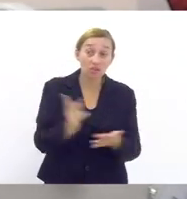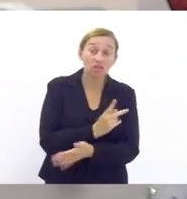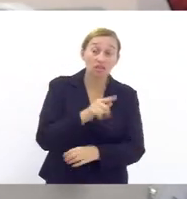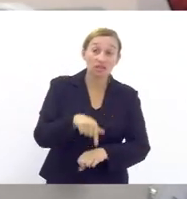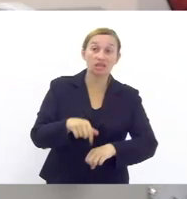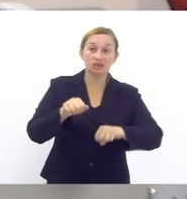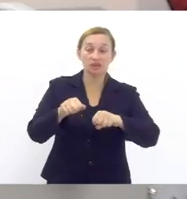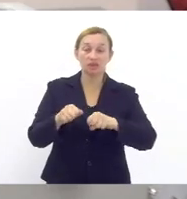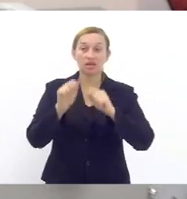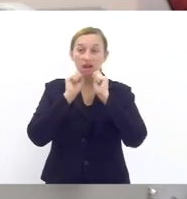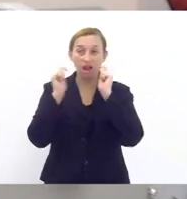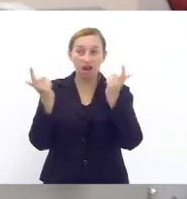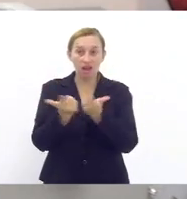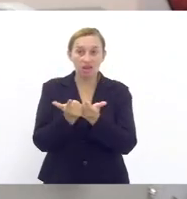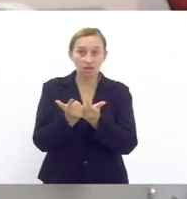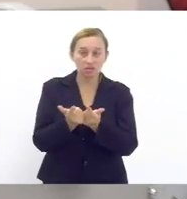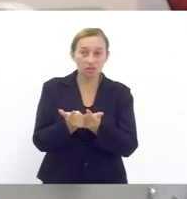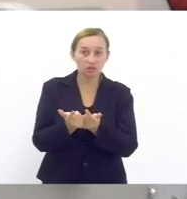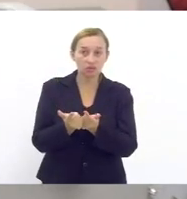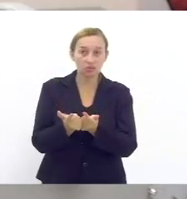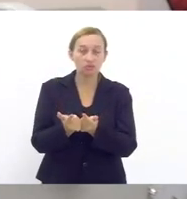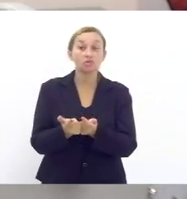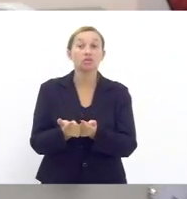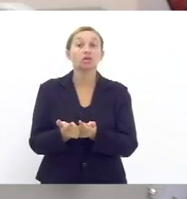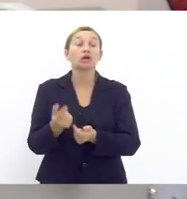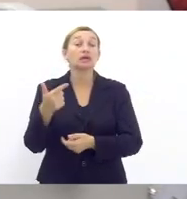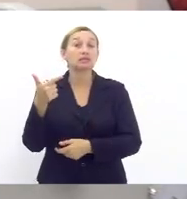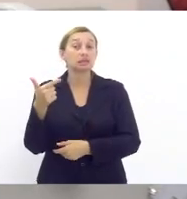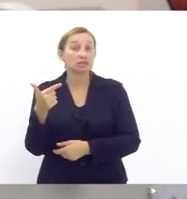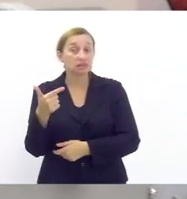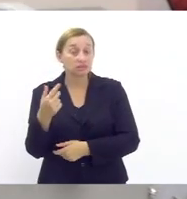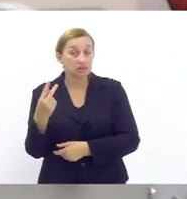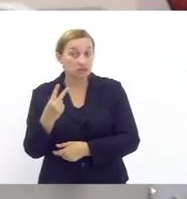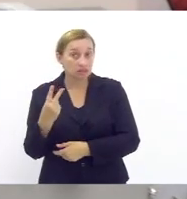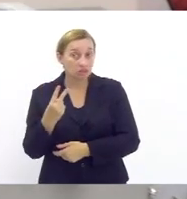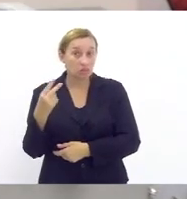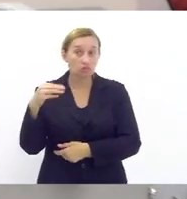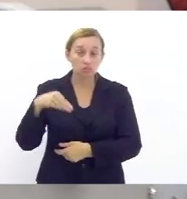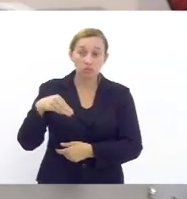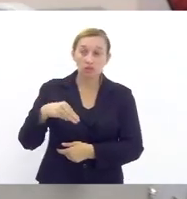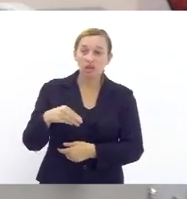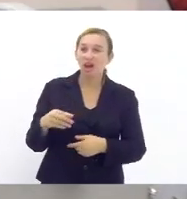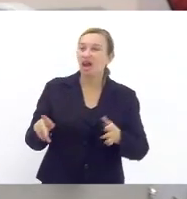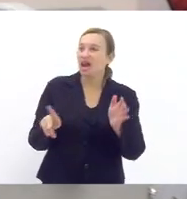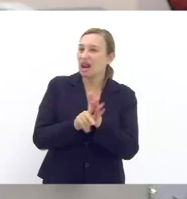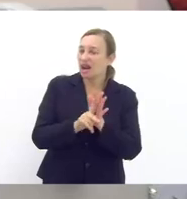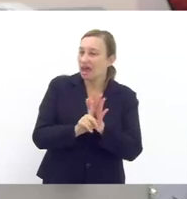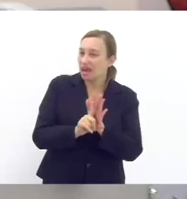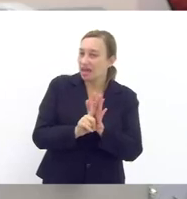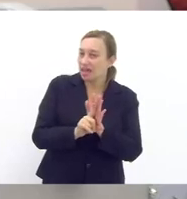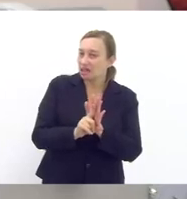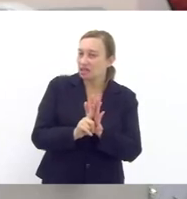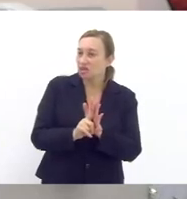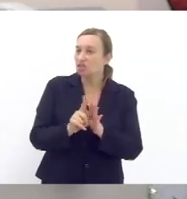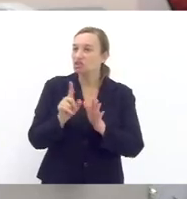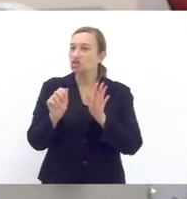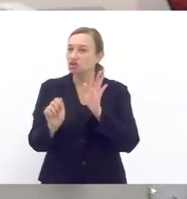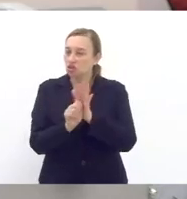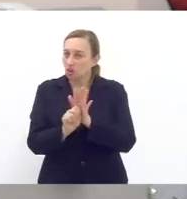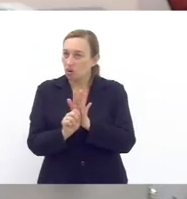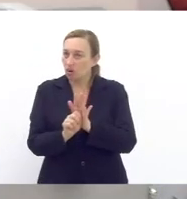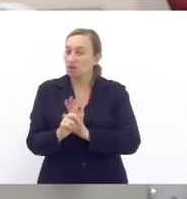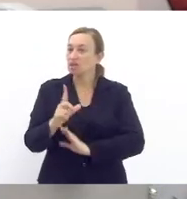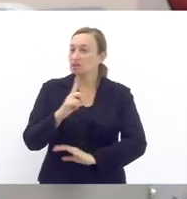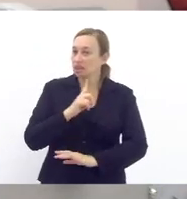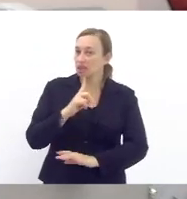na leste menos de um minuto segundo minuto a lei de drogas ela tem um tripé o artigo